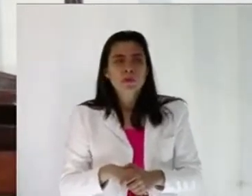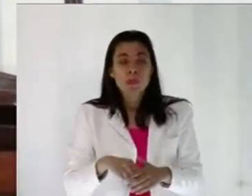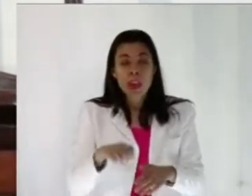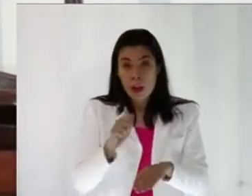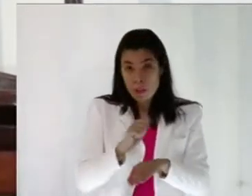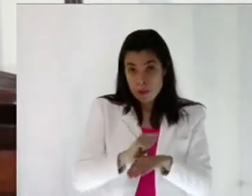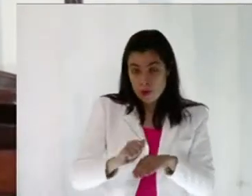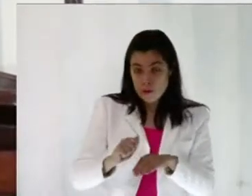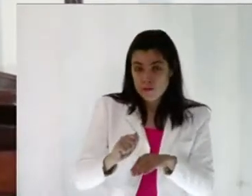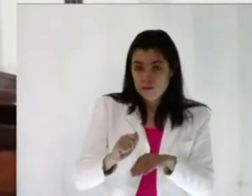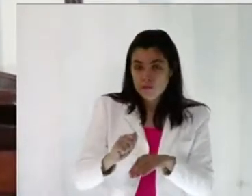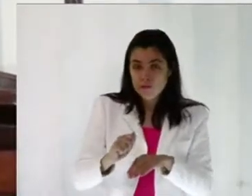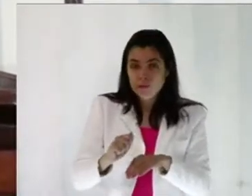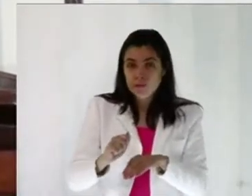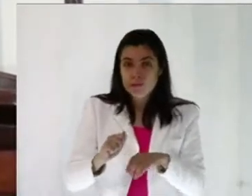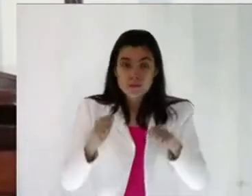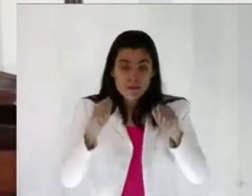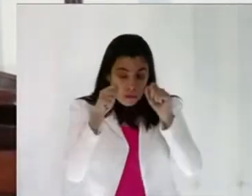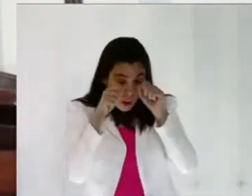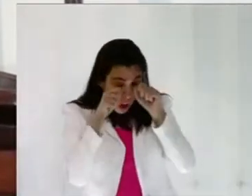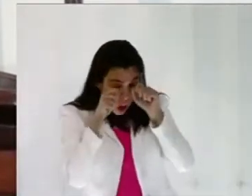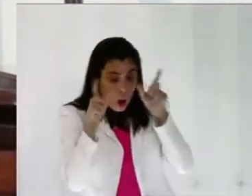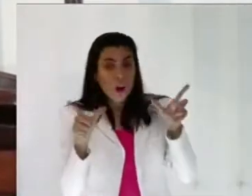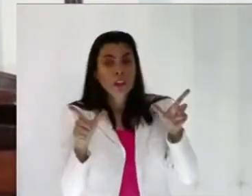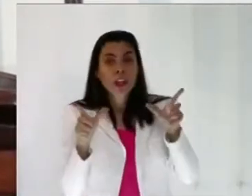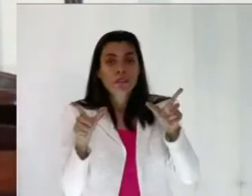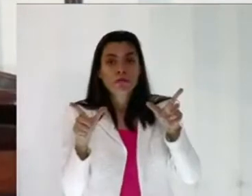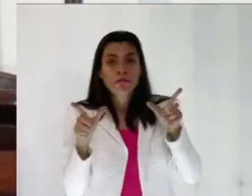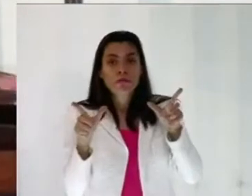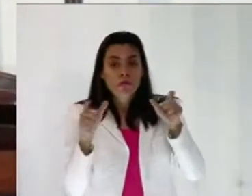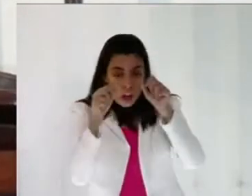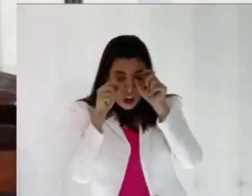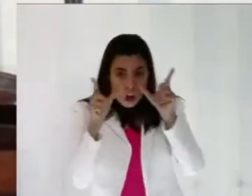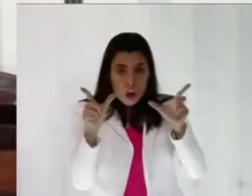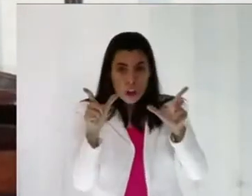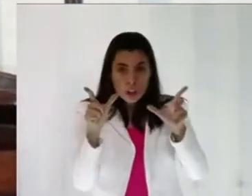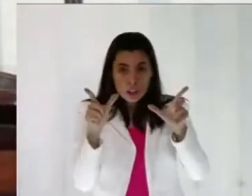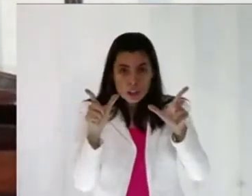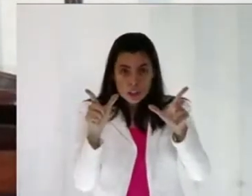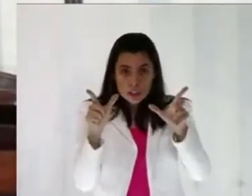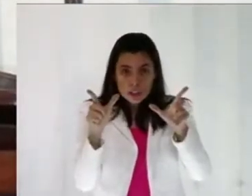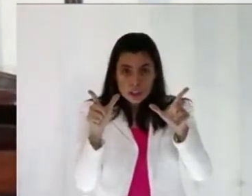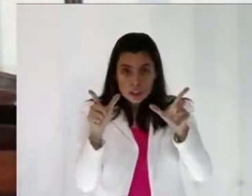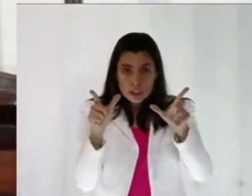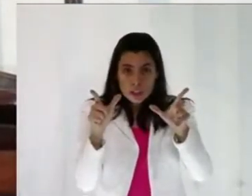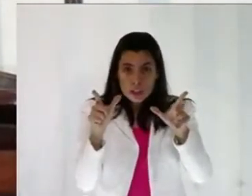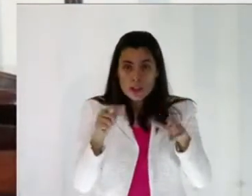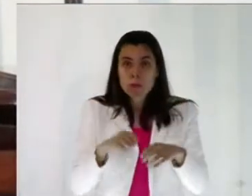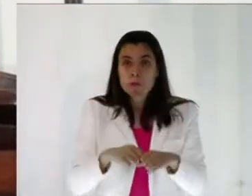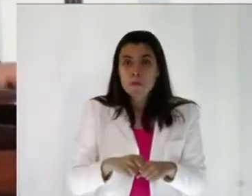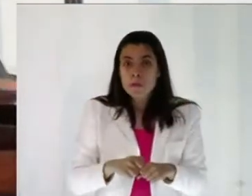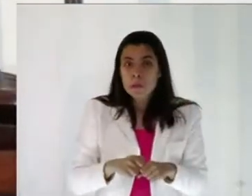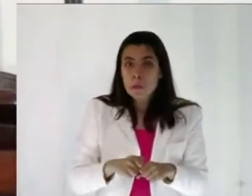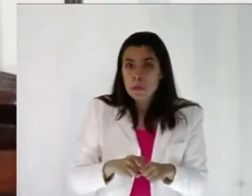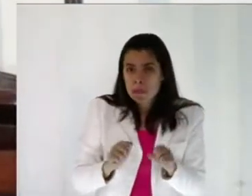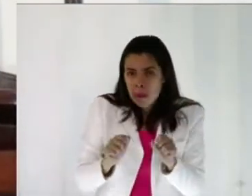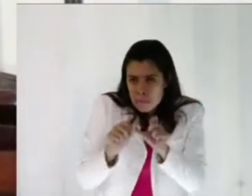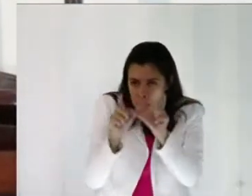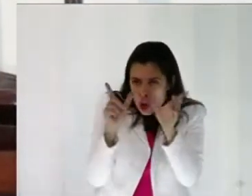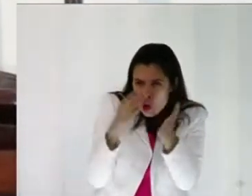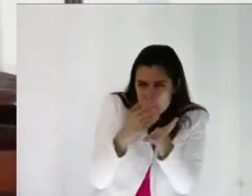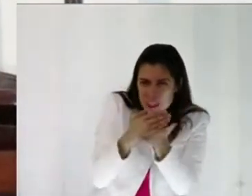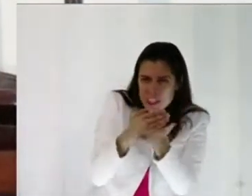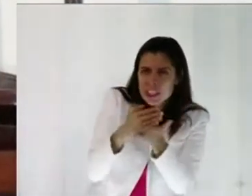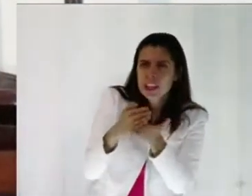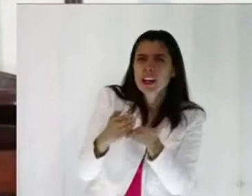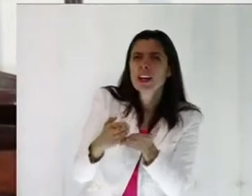demonstrando então a sua prontidão em atender à ordem do nosso Deus. O texto nos informa aqui no